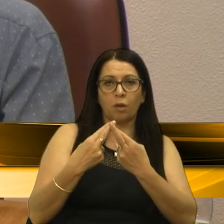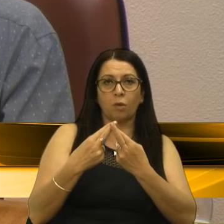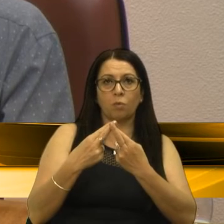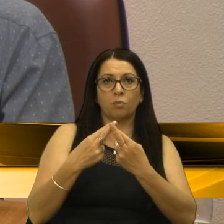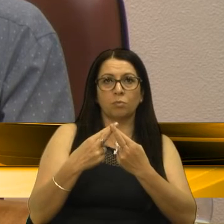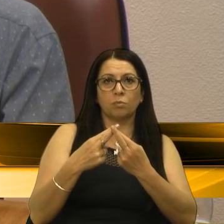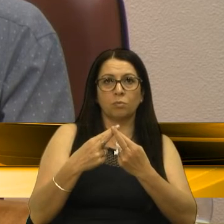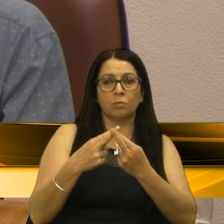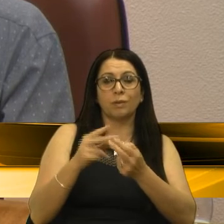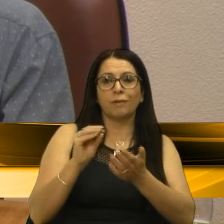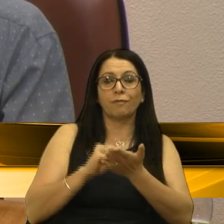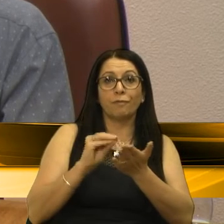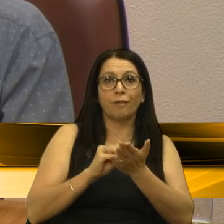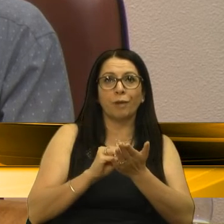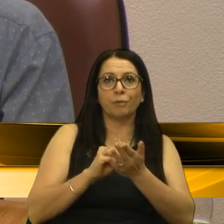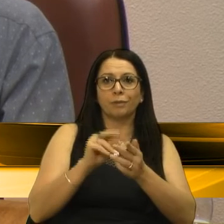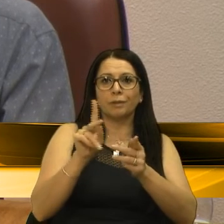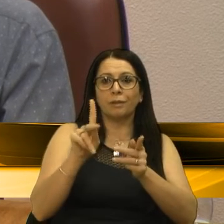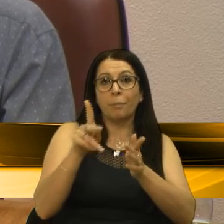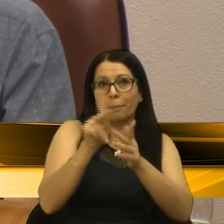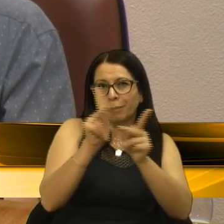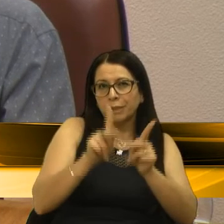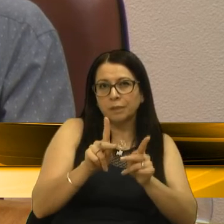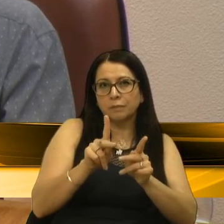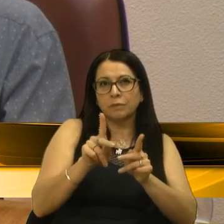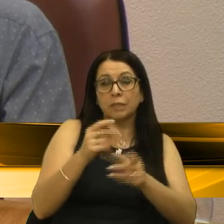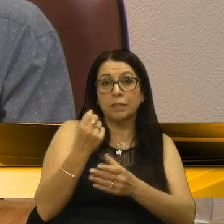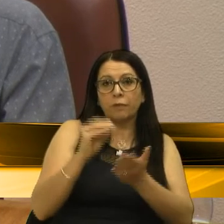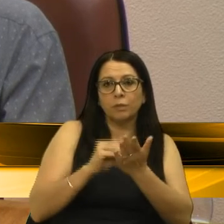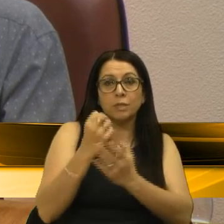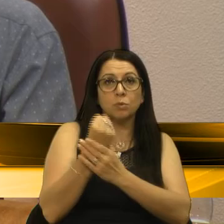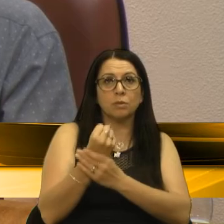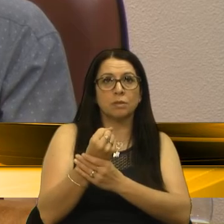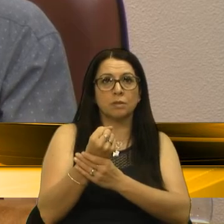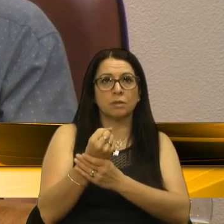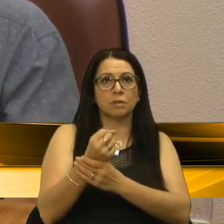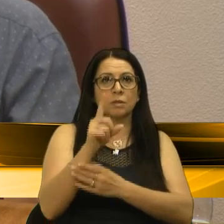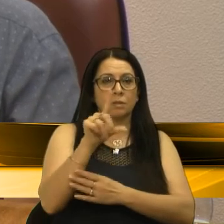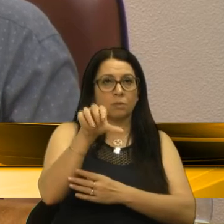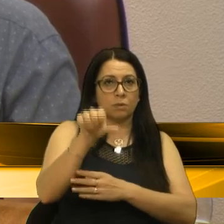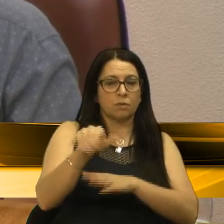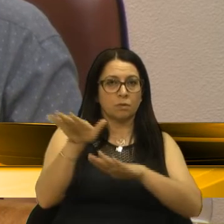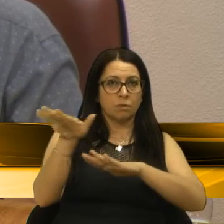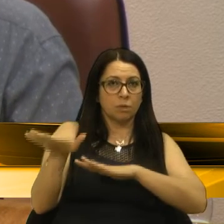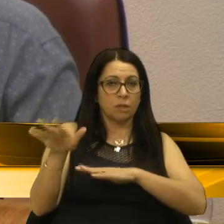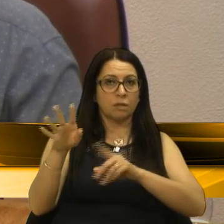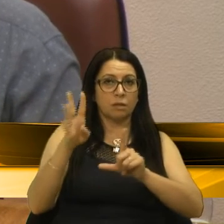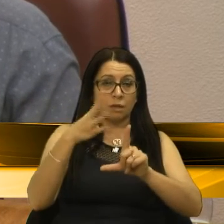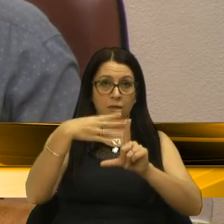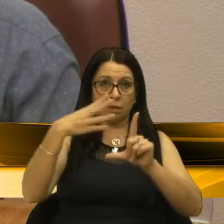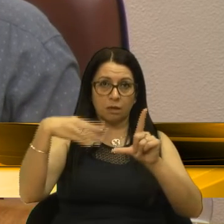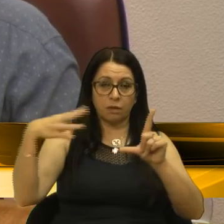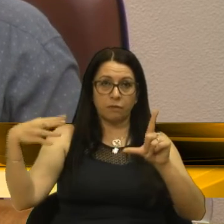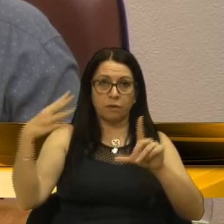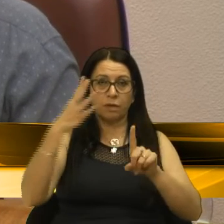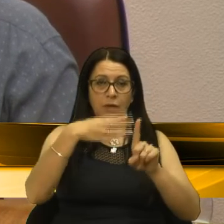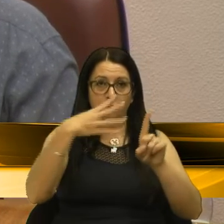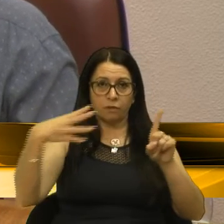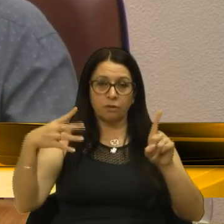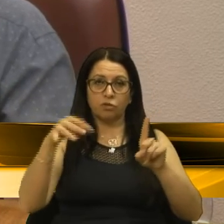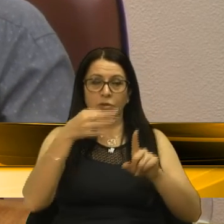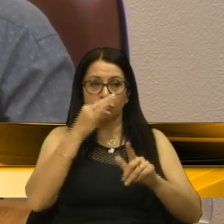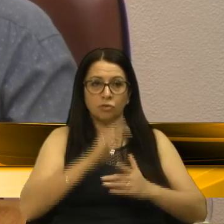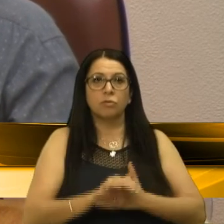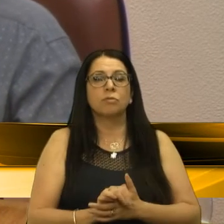e em segurança dos participantes da 19ª Parada Livre de